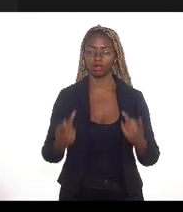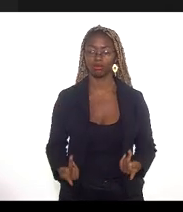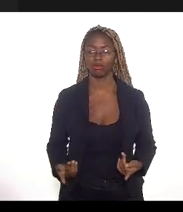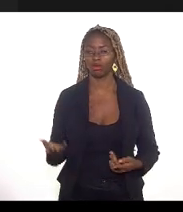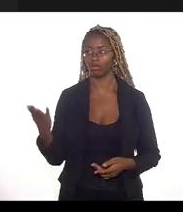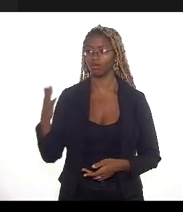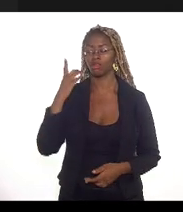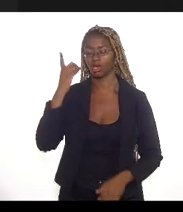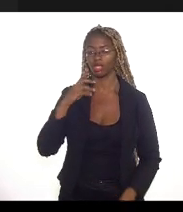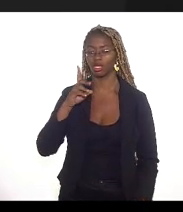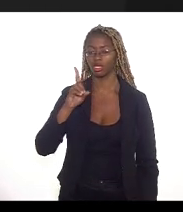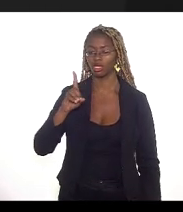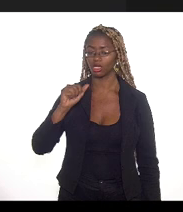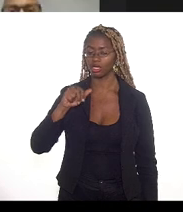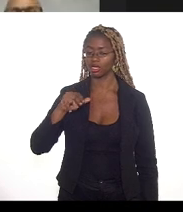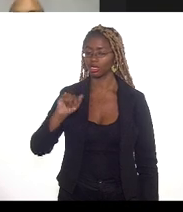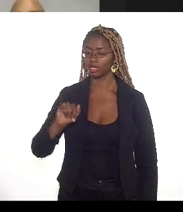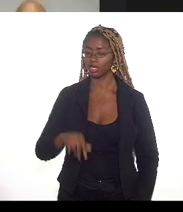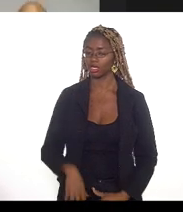Monteiro.